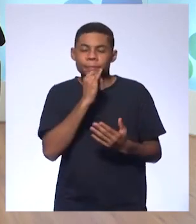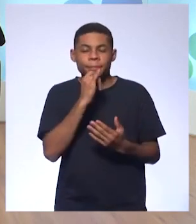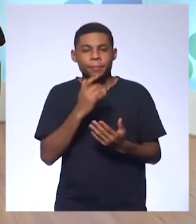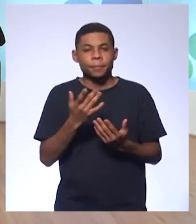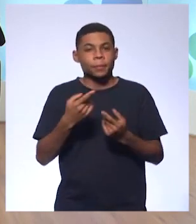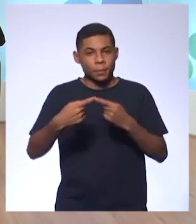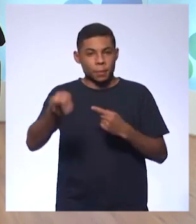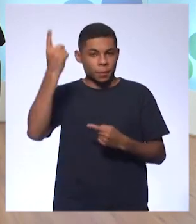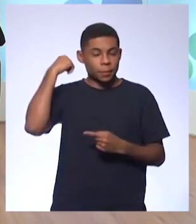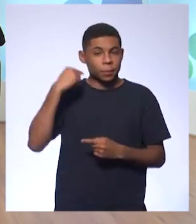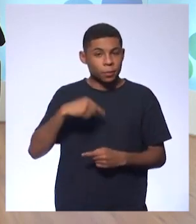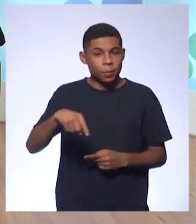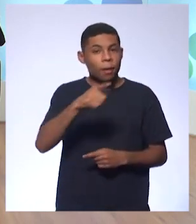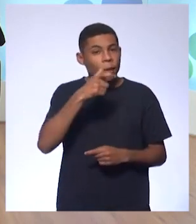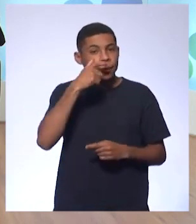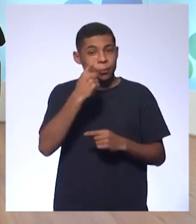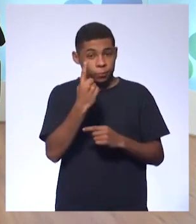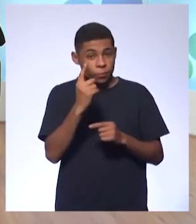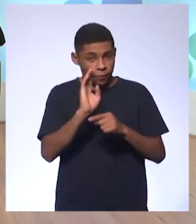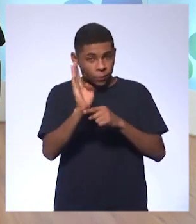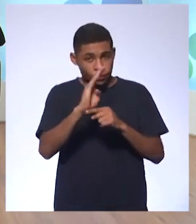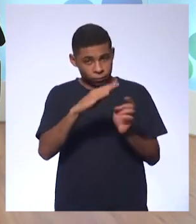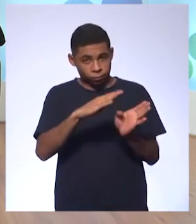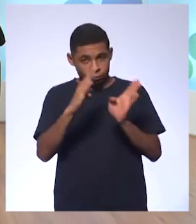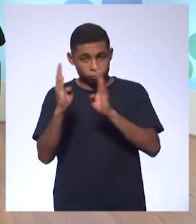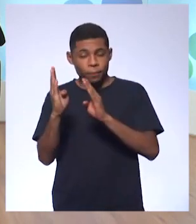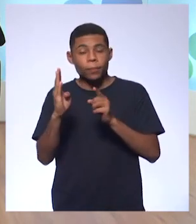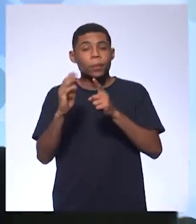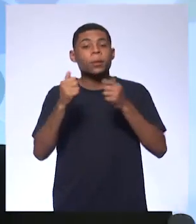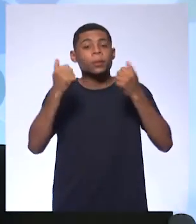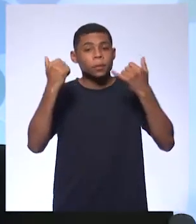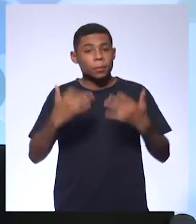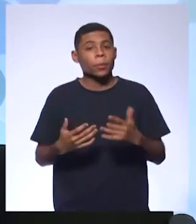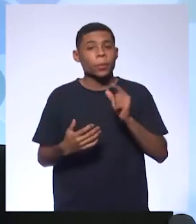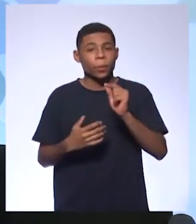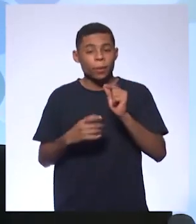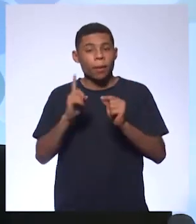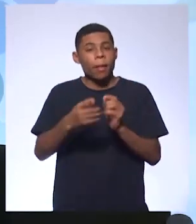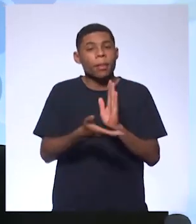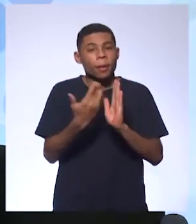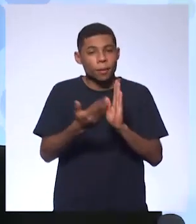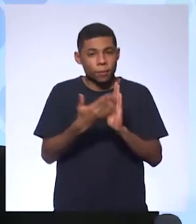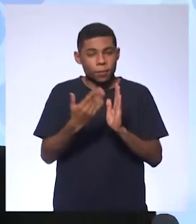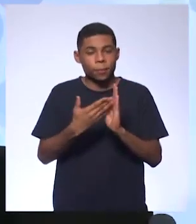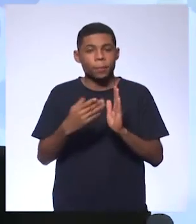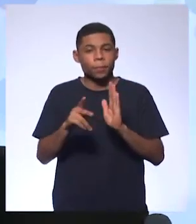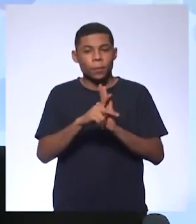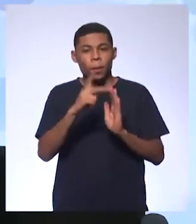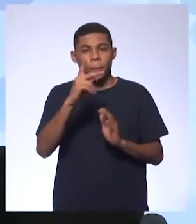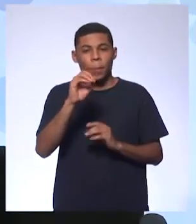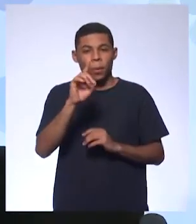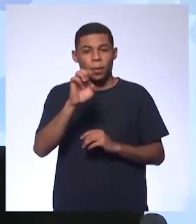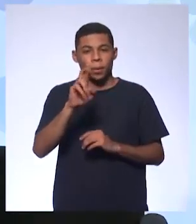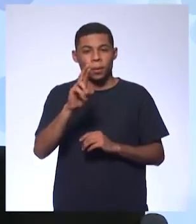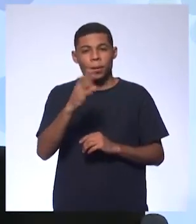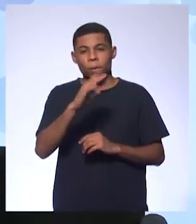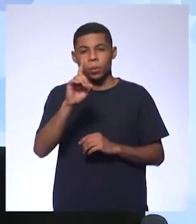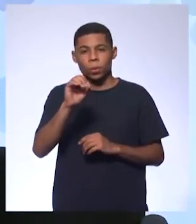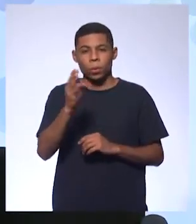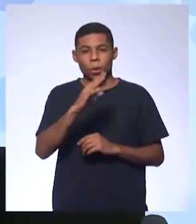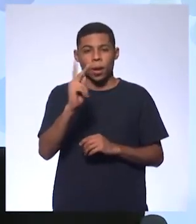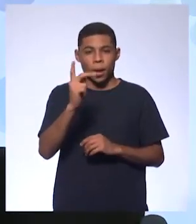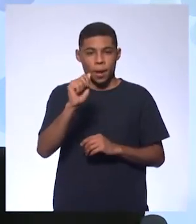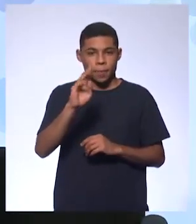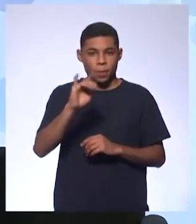passada a gente assistiu um vídeo que falava sobre um livro, que é O Poder do Hábito, e teve